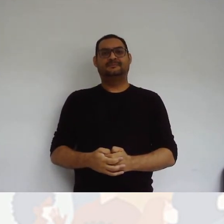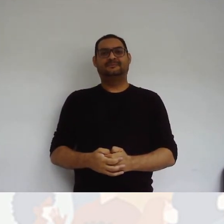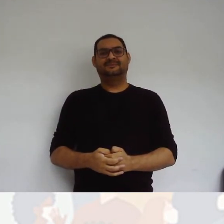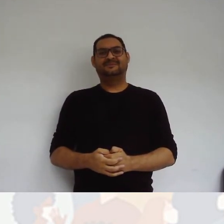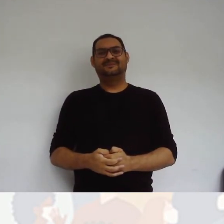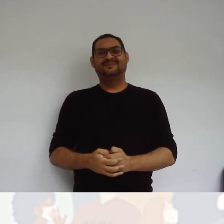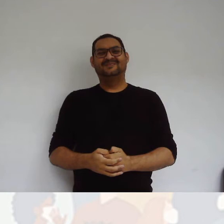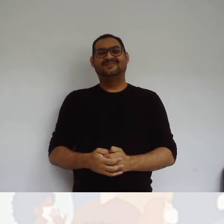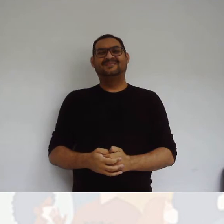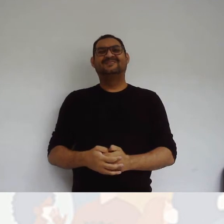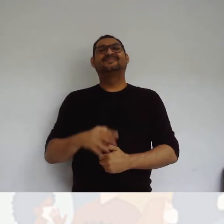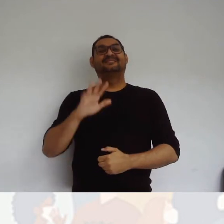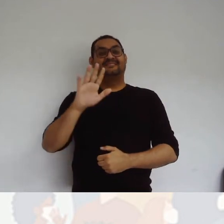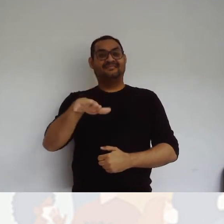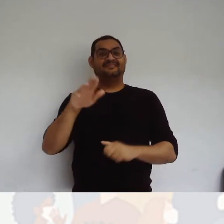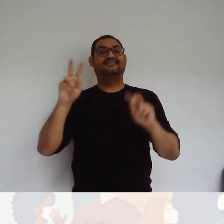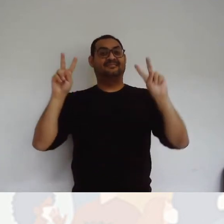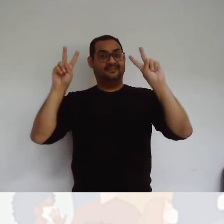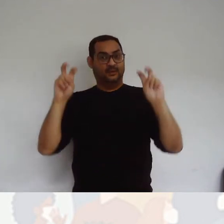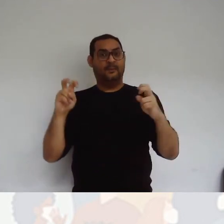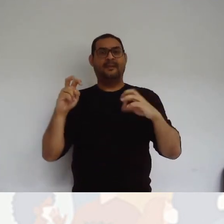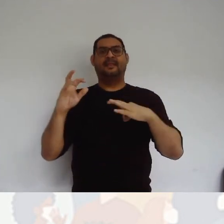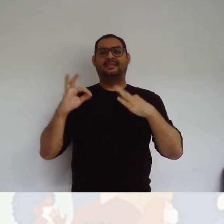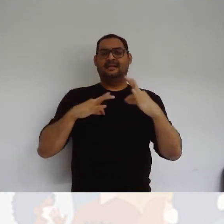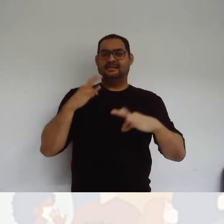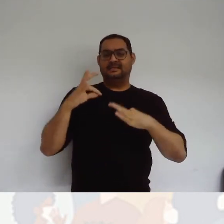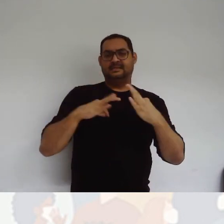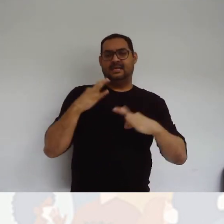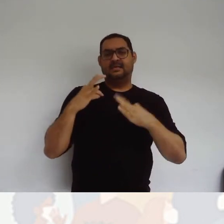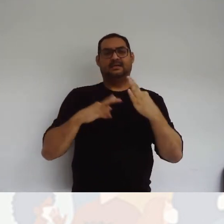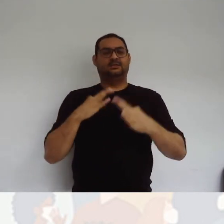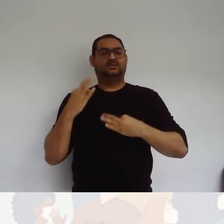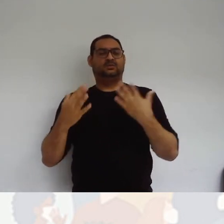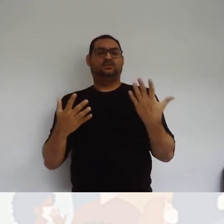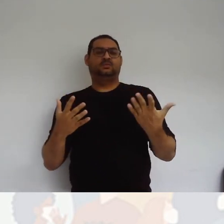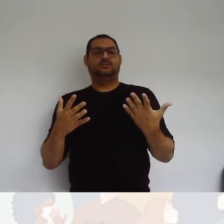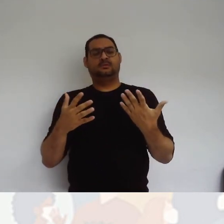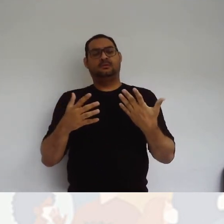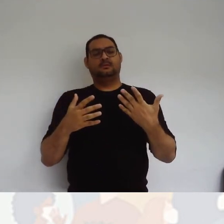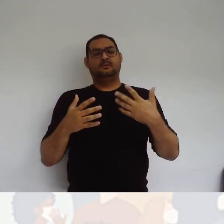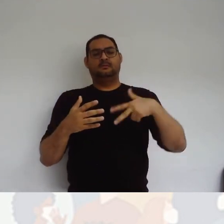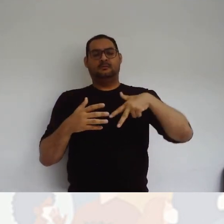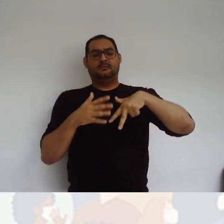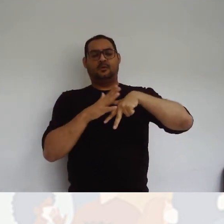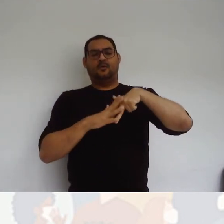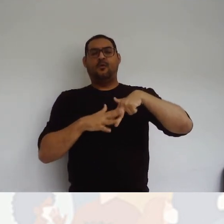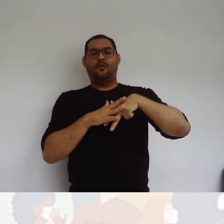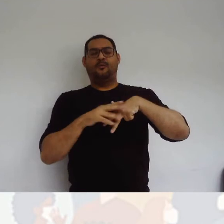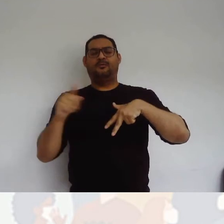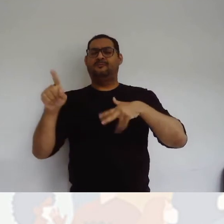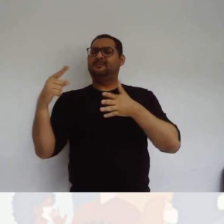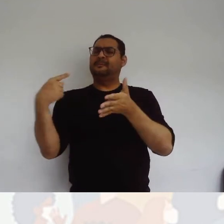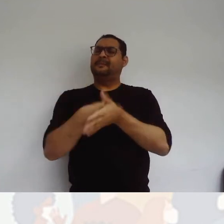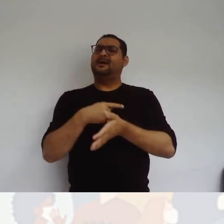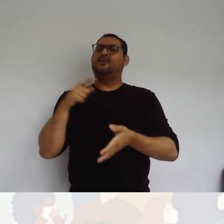A questão do desejo, acho que posso juntar, né, porque há duas perguntas aqui lacanianas,